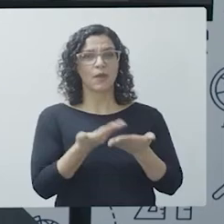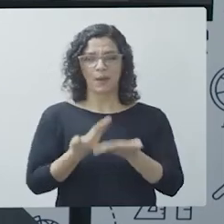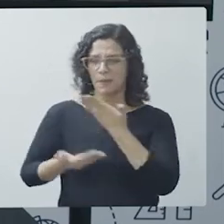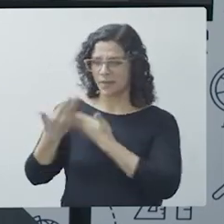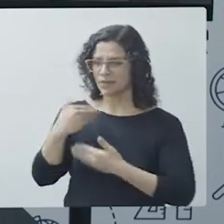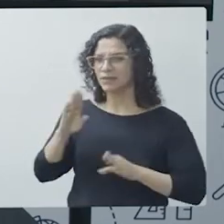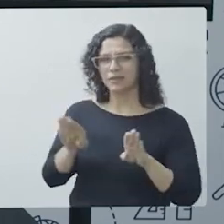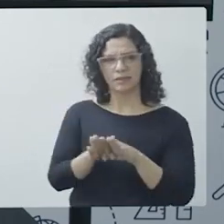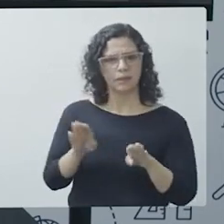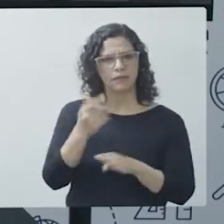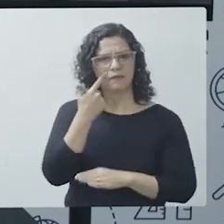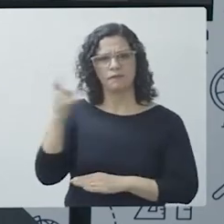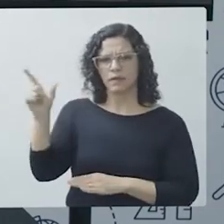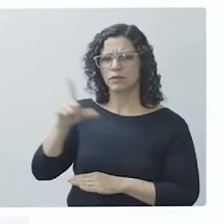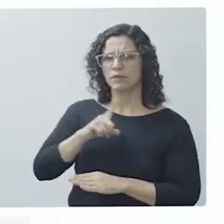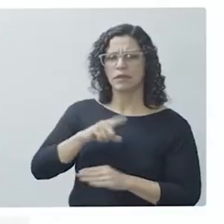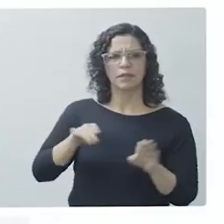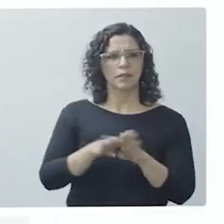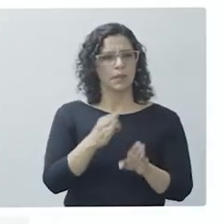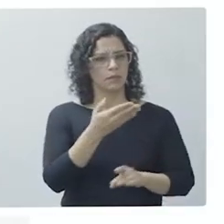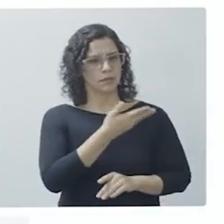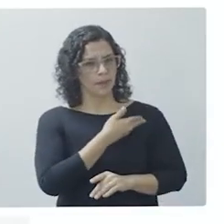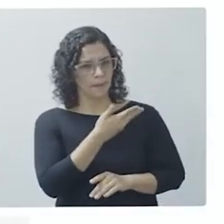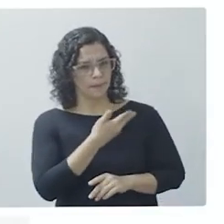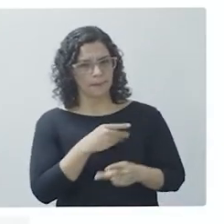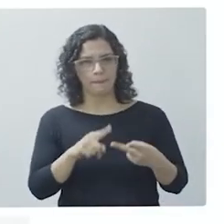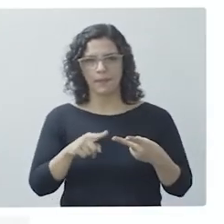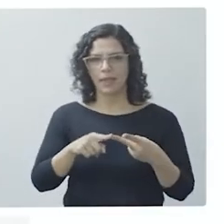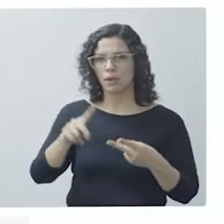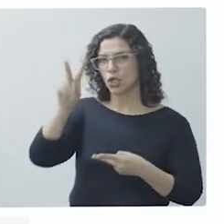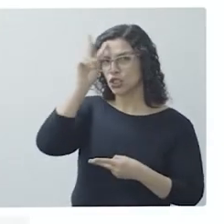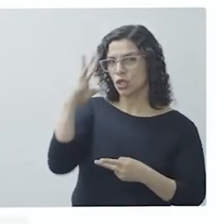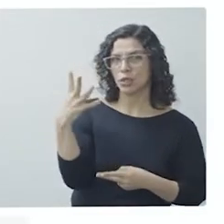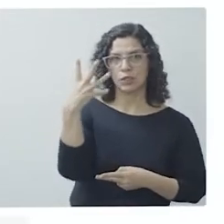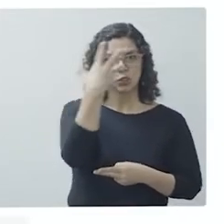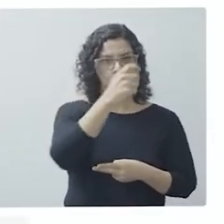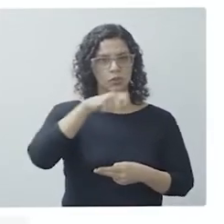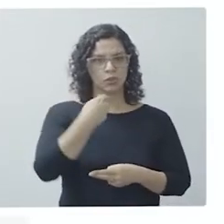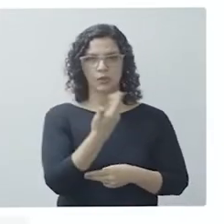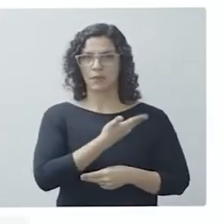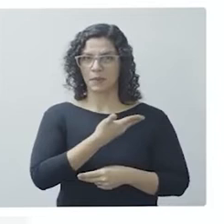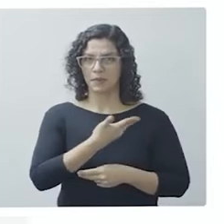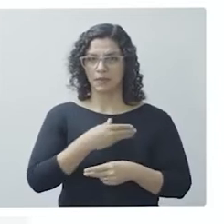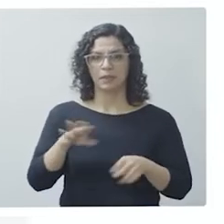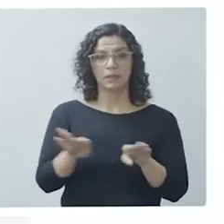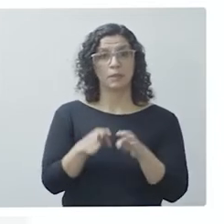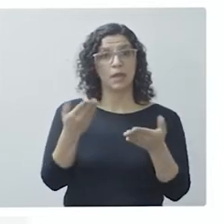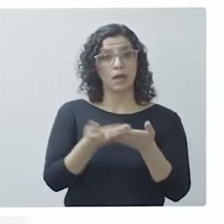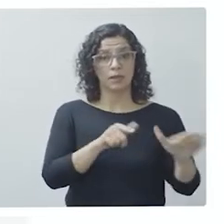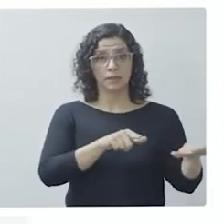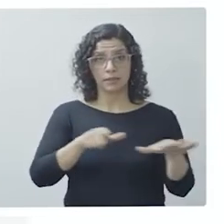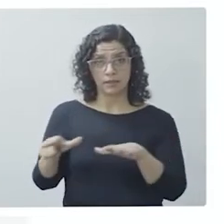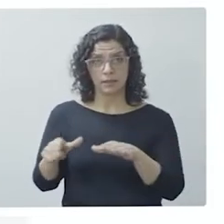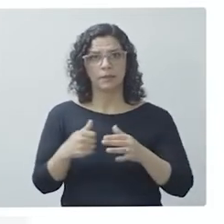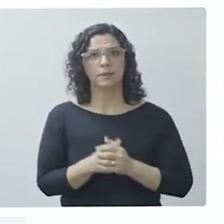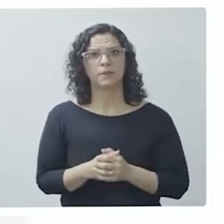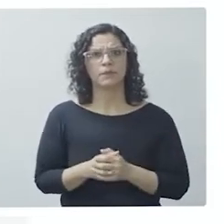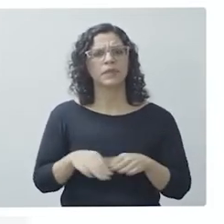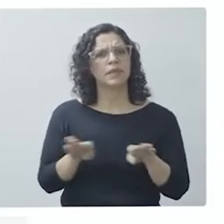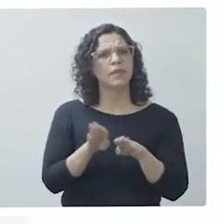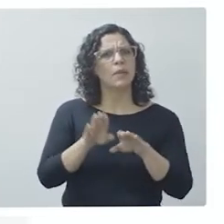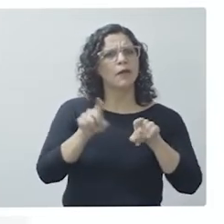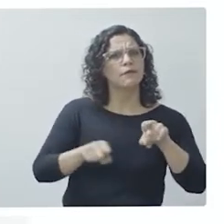anterior também. Dos amigos, histórias lindas sobre amizade. E nas aulas da semana,